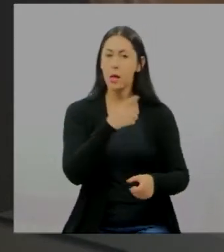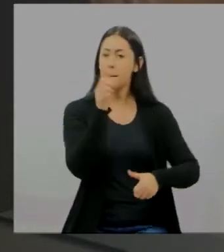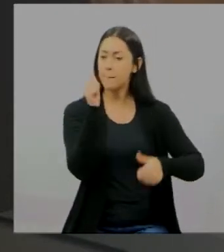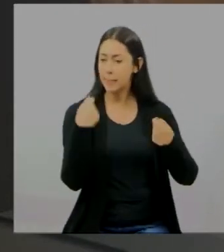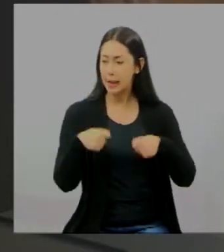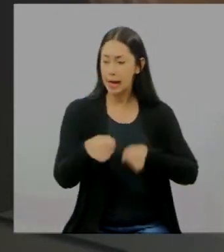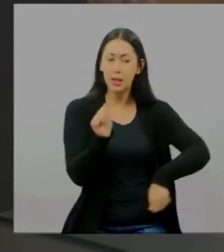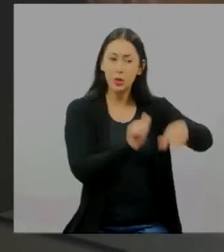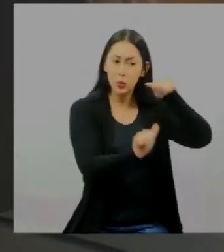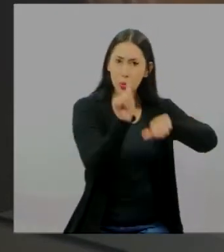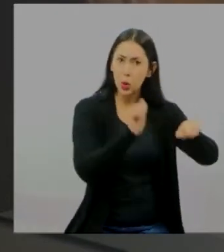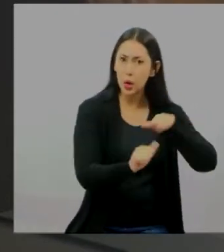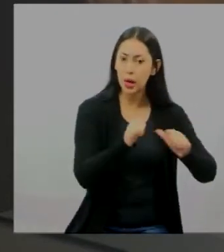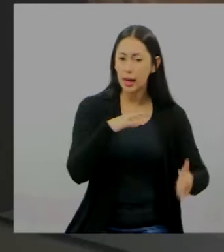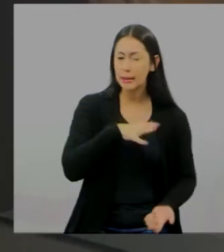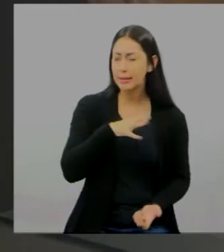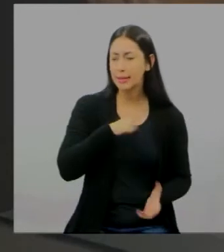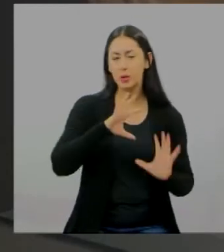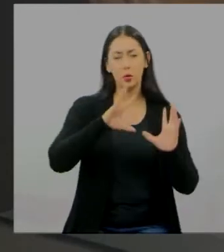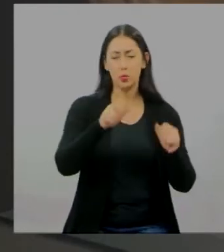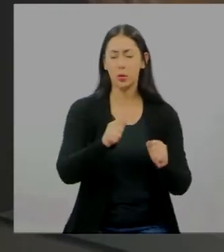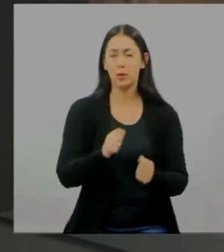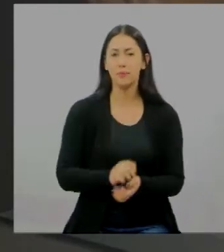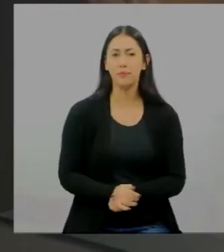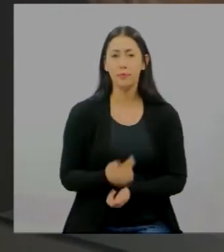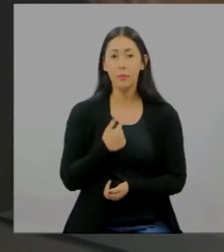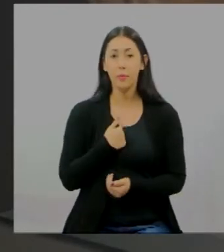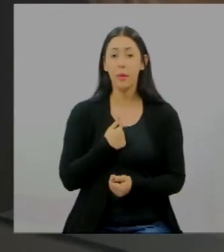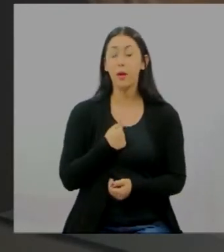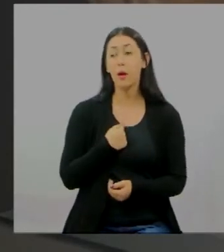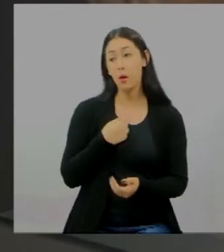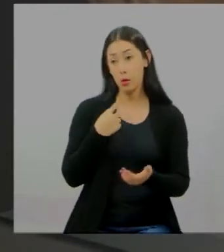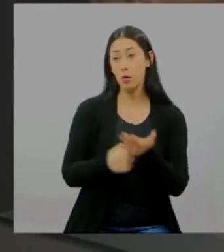madeira de todo o município de Jacareí. Conto com o voto favorável dos nobres pares aí.